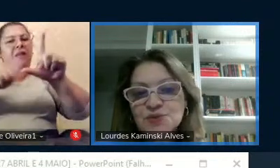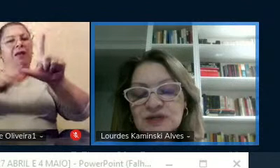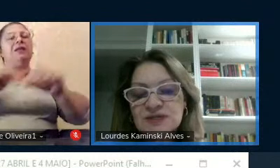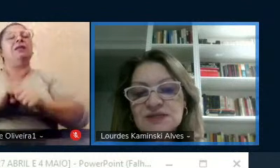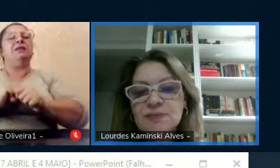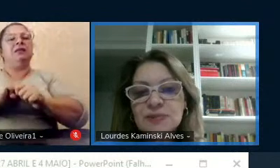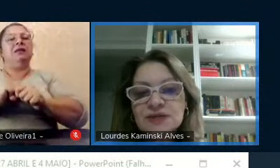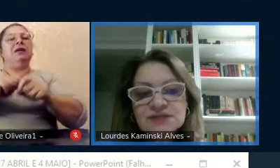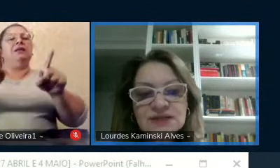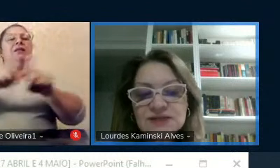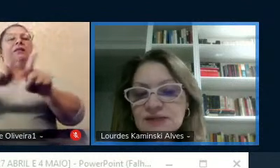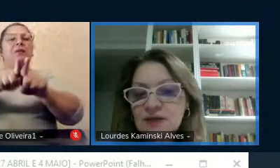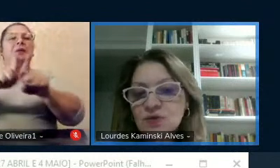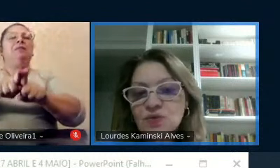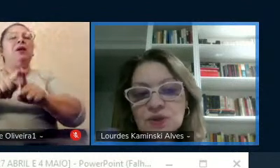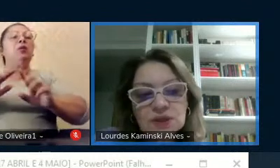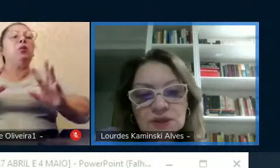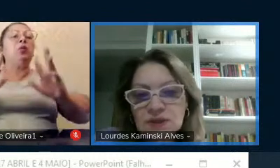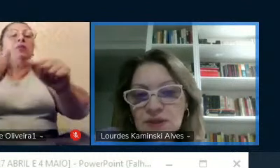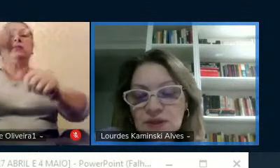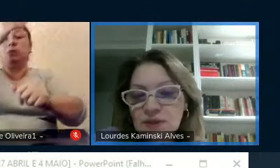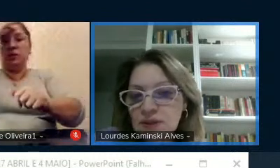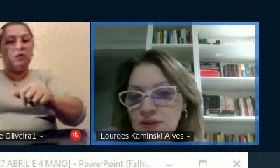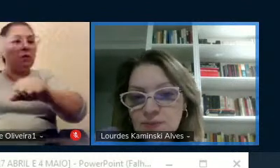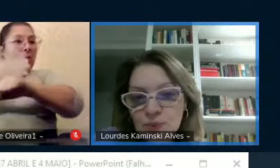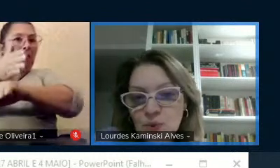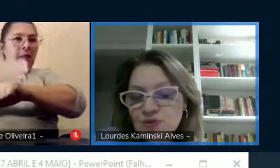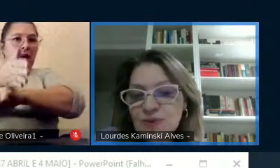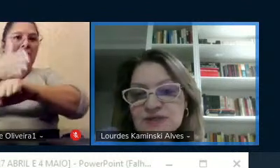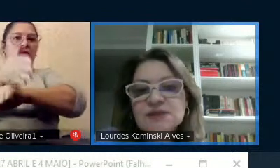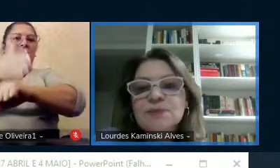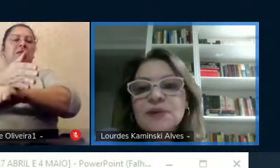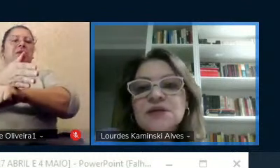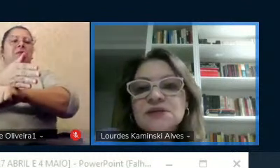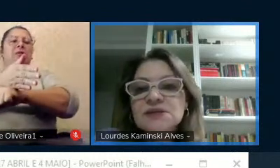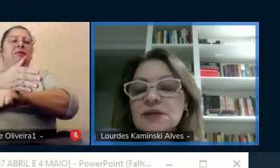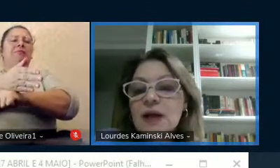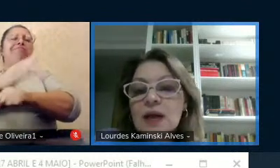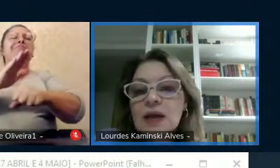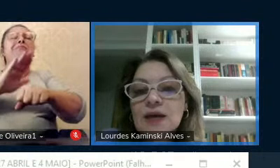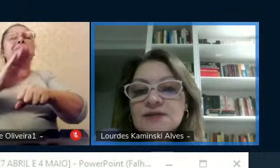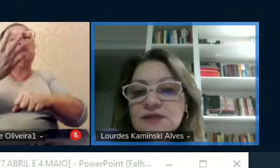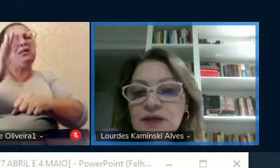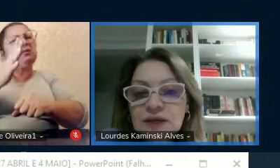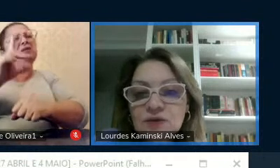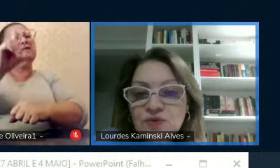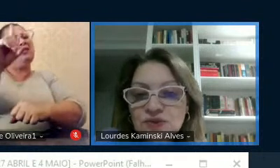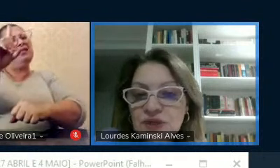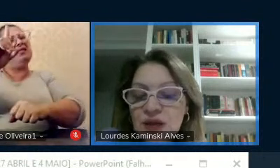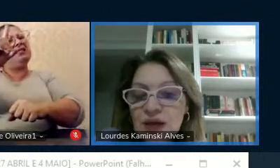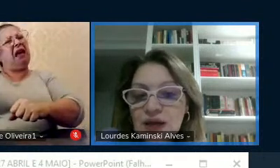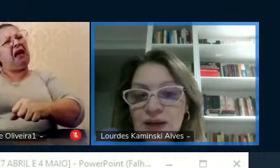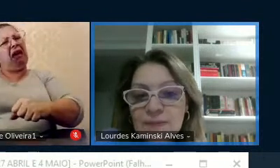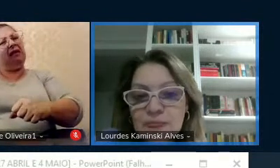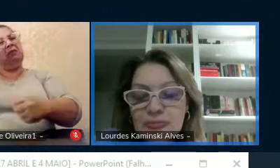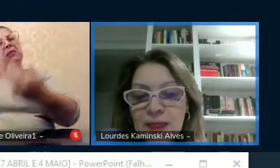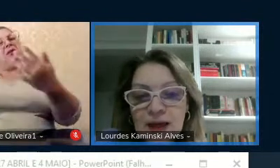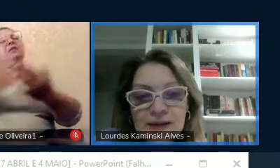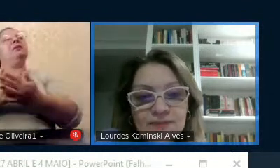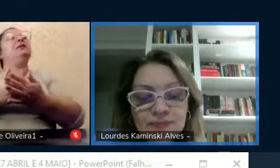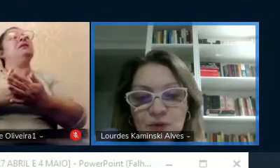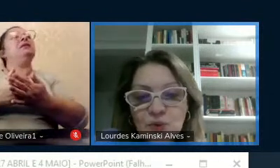a todos os participantes, né, cento e poucos participantes inscritos,